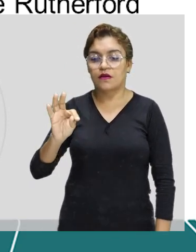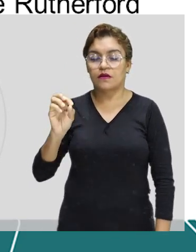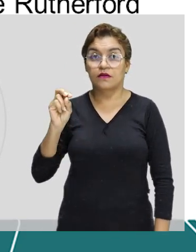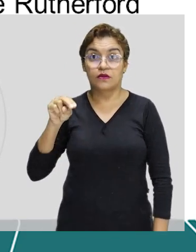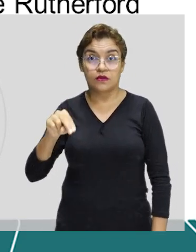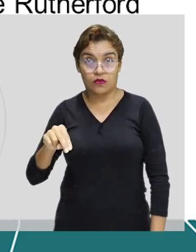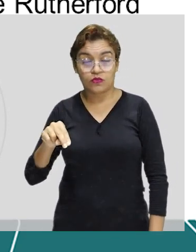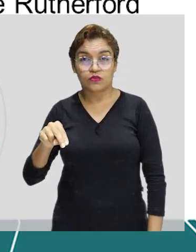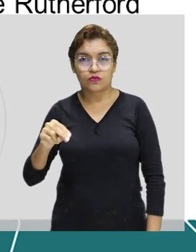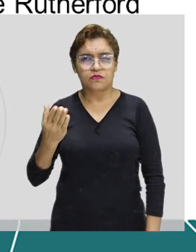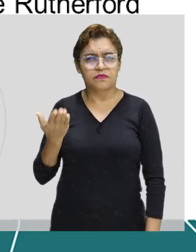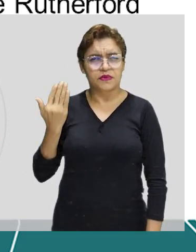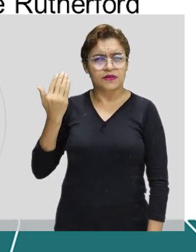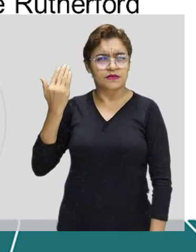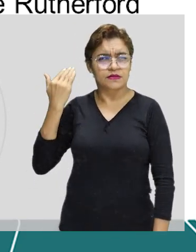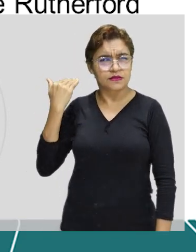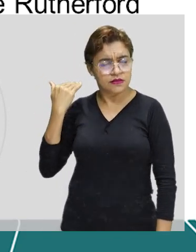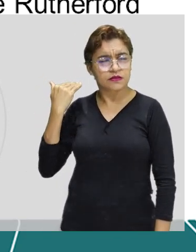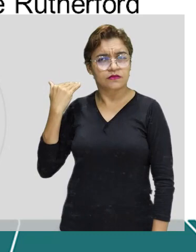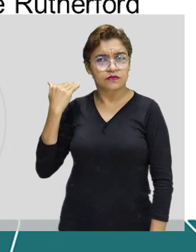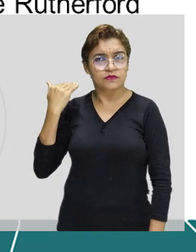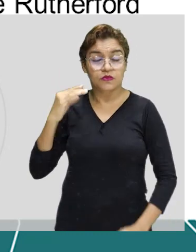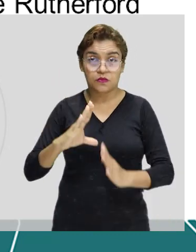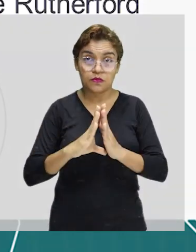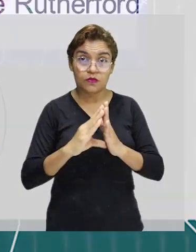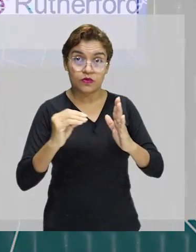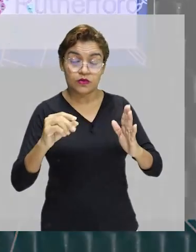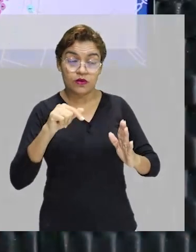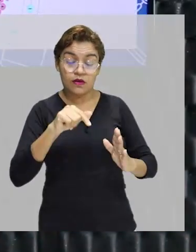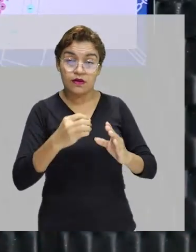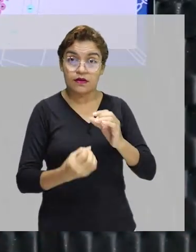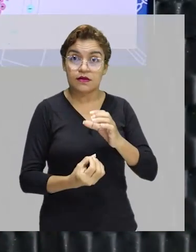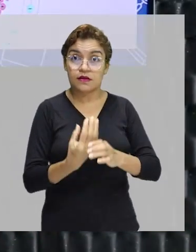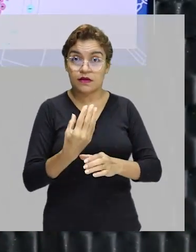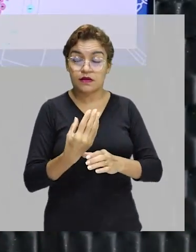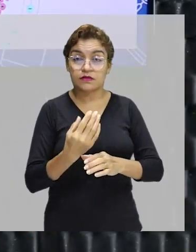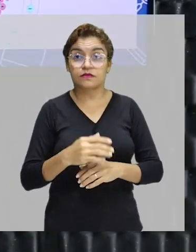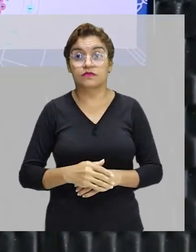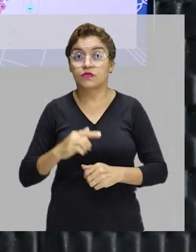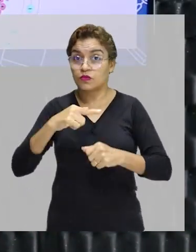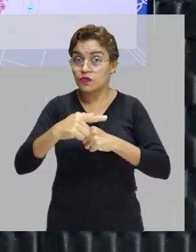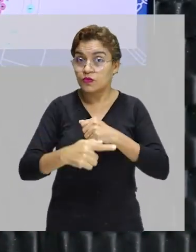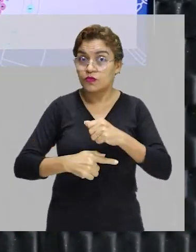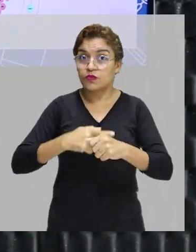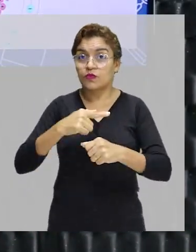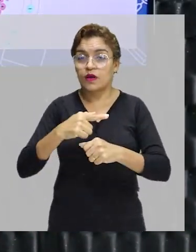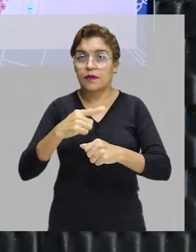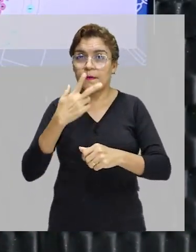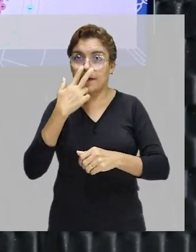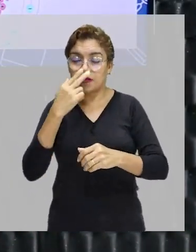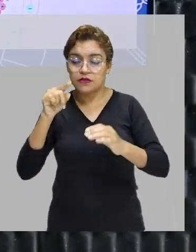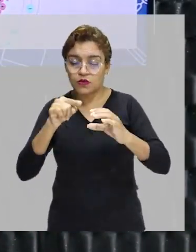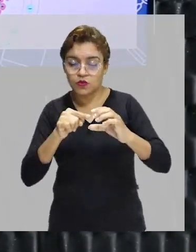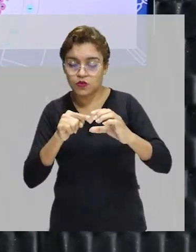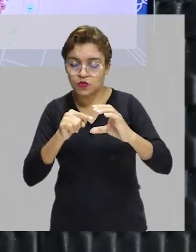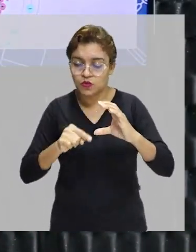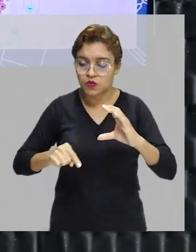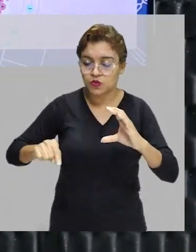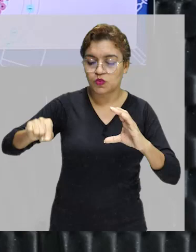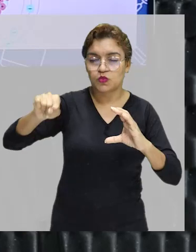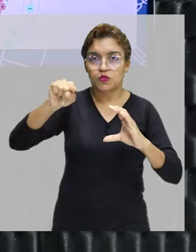né, naquela época que esse modelo foi formulado, o átomo, né, era uma esfera